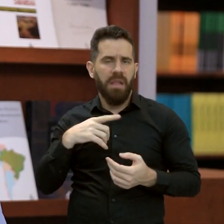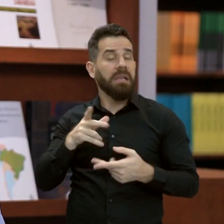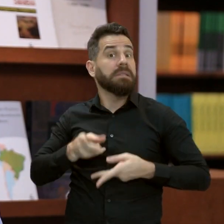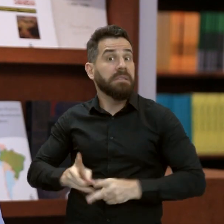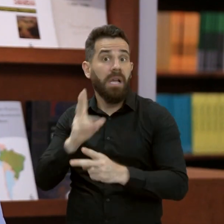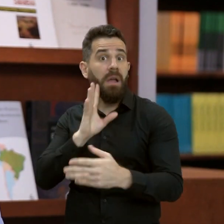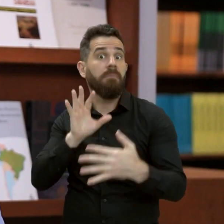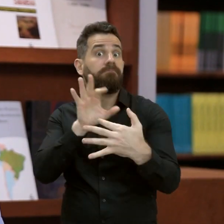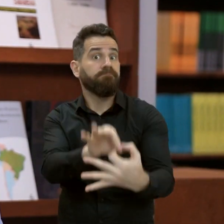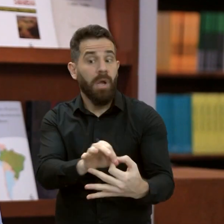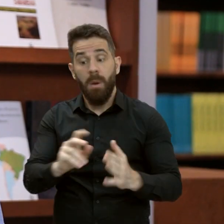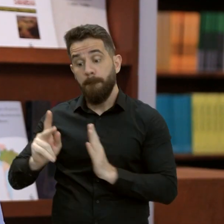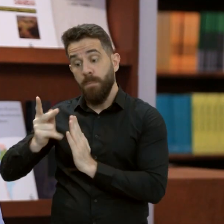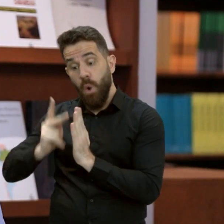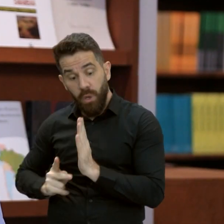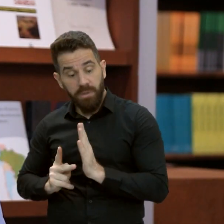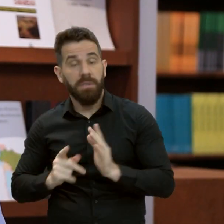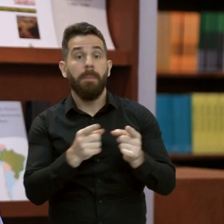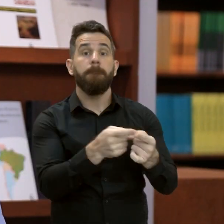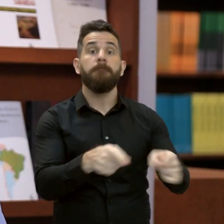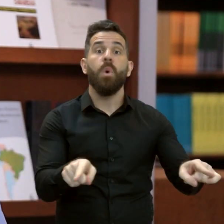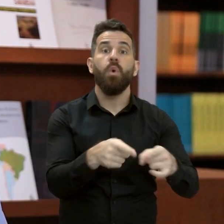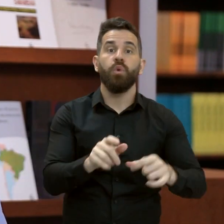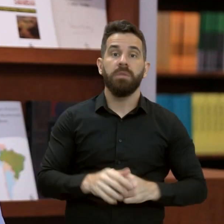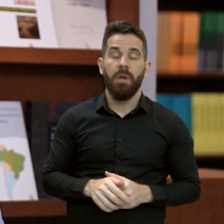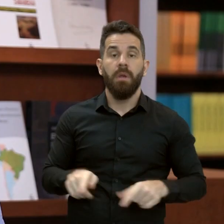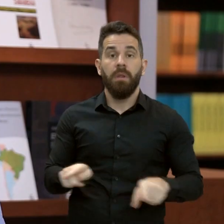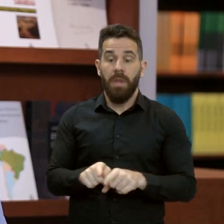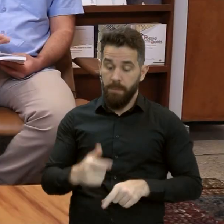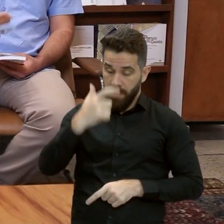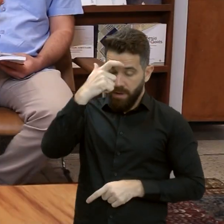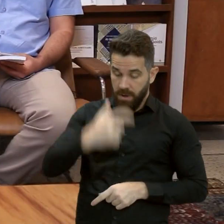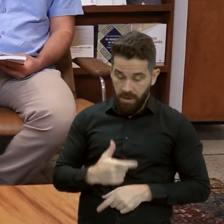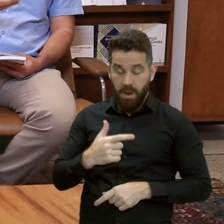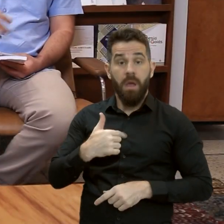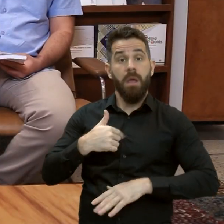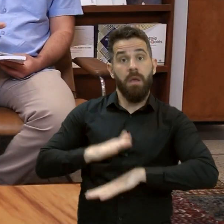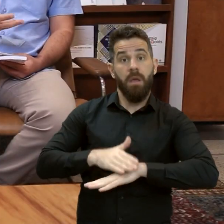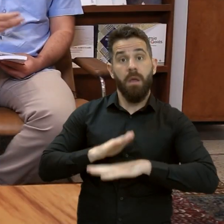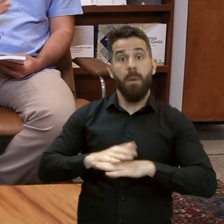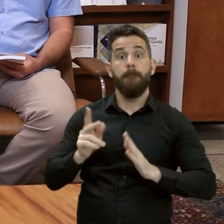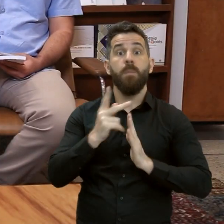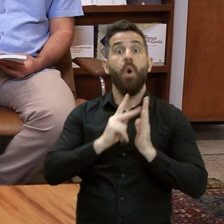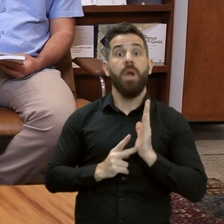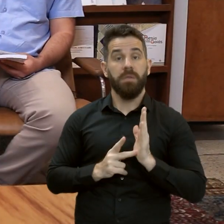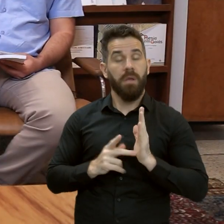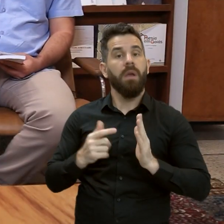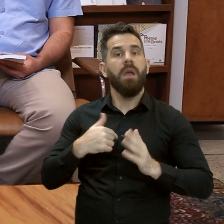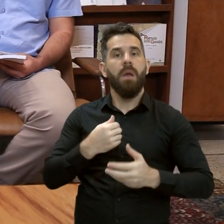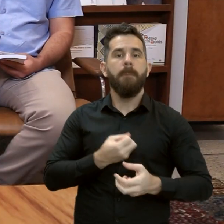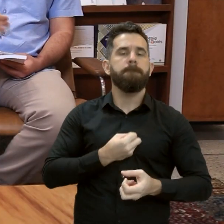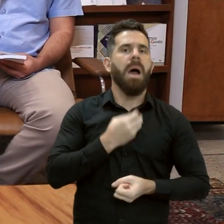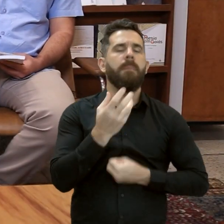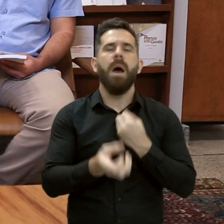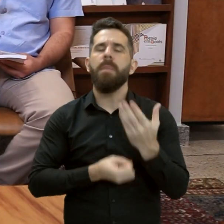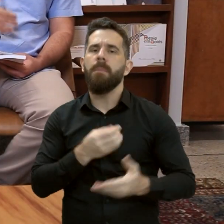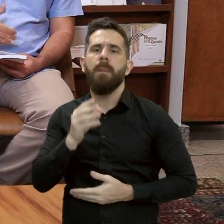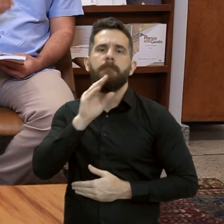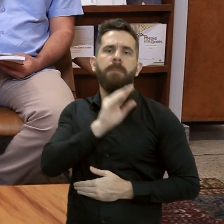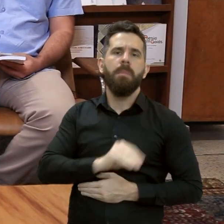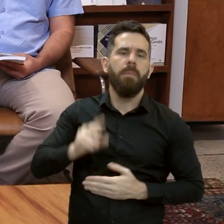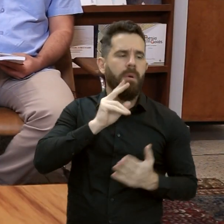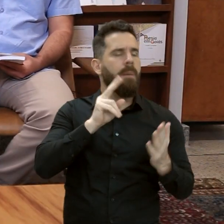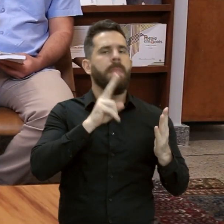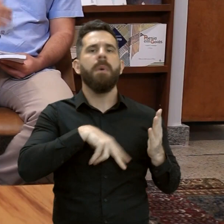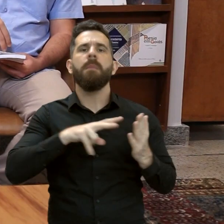música e com a presença do poeta, que executava esse poema. Tanto que nessa época a transmissão dos poemas era muito mais pela